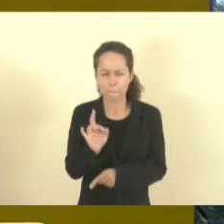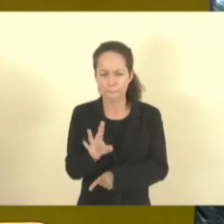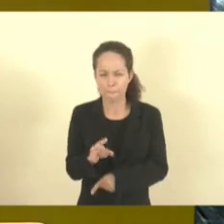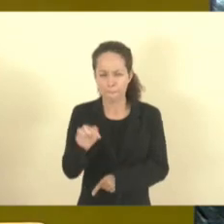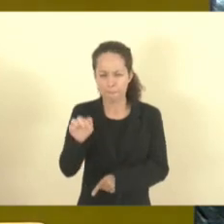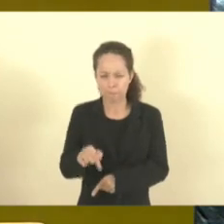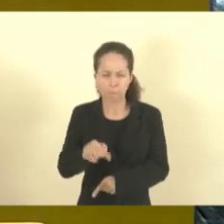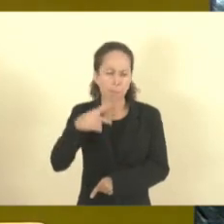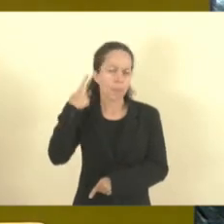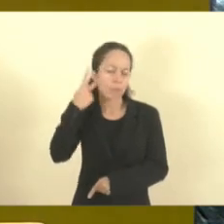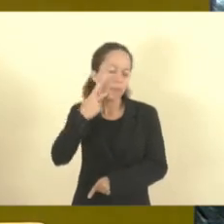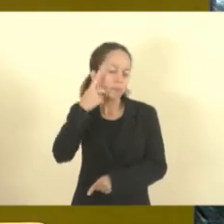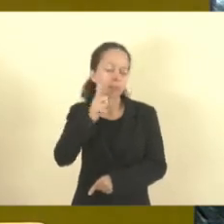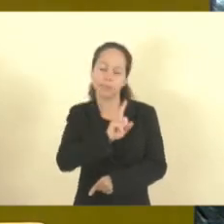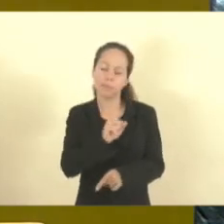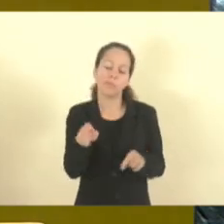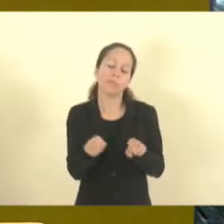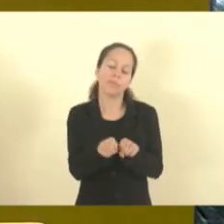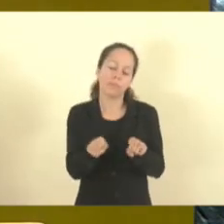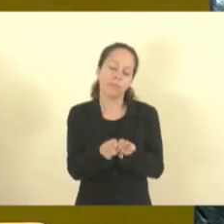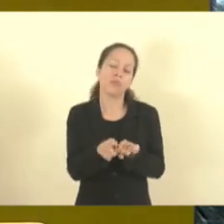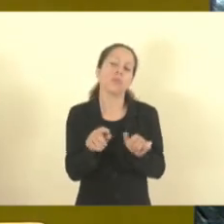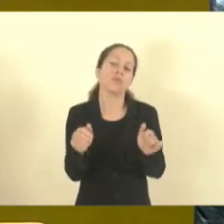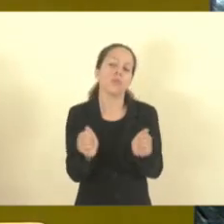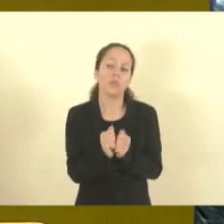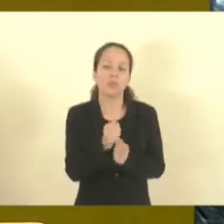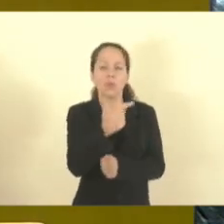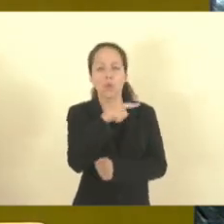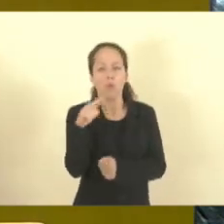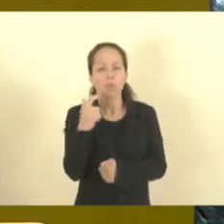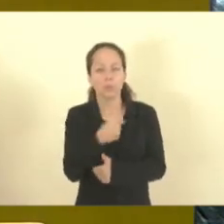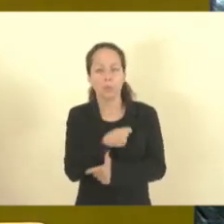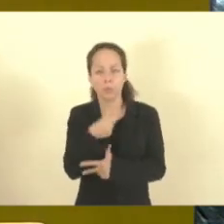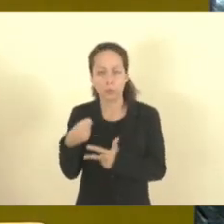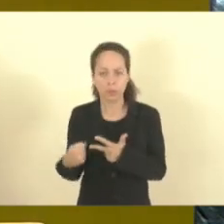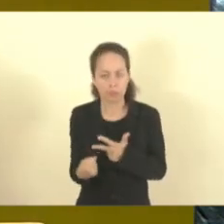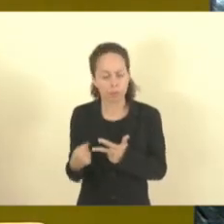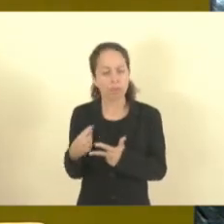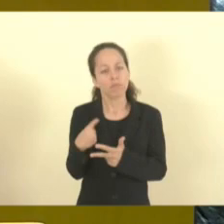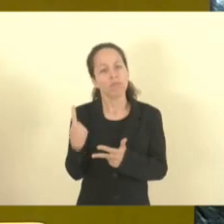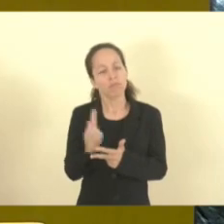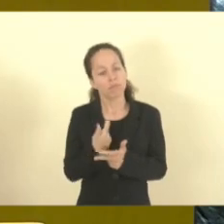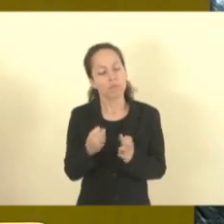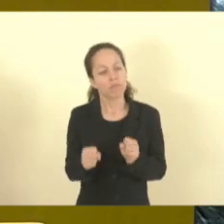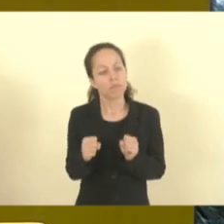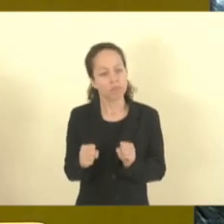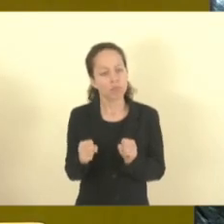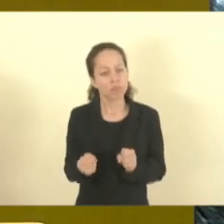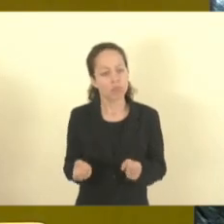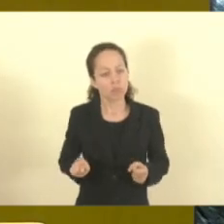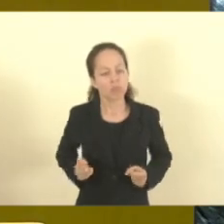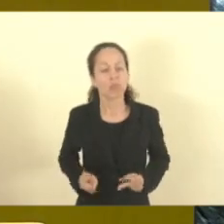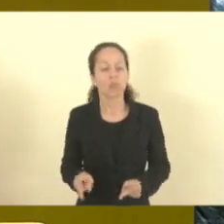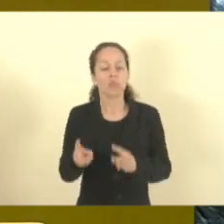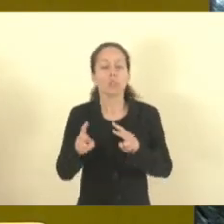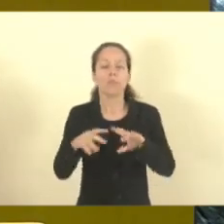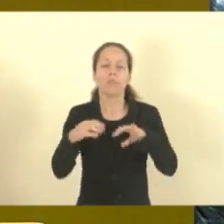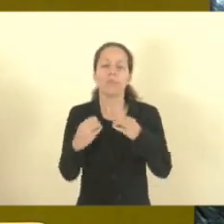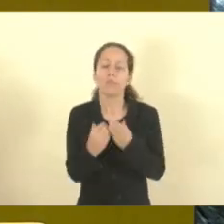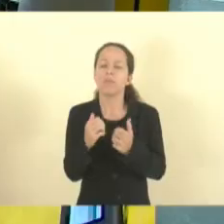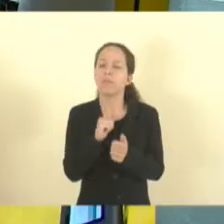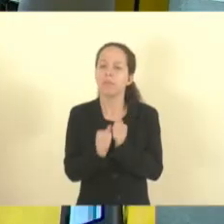do parlamento, mas também no âmbito da articulação com outros poderes, para que a gente possa manter a desportiva